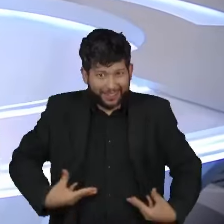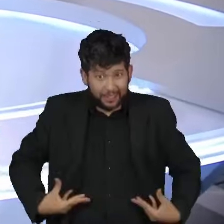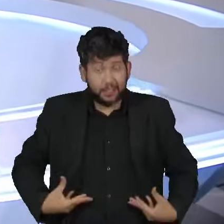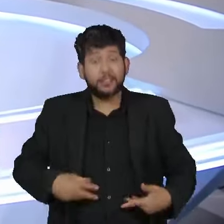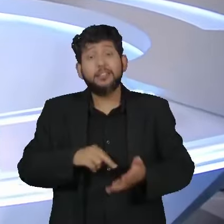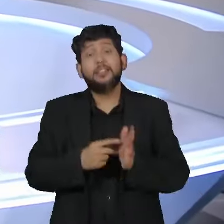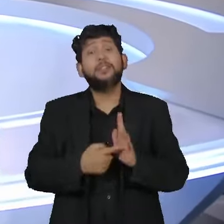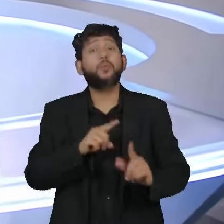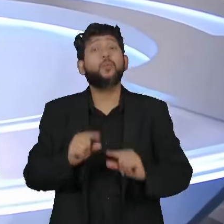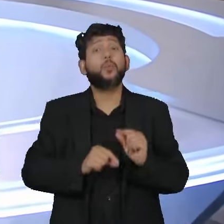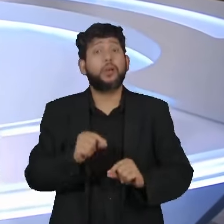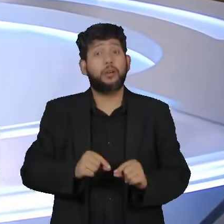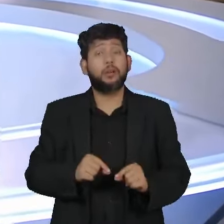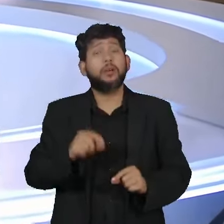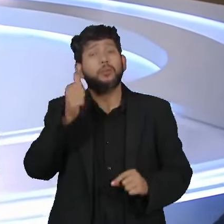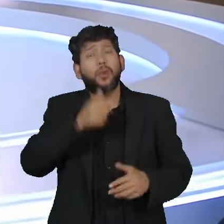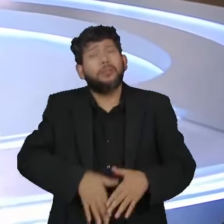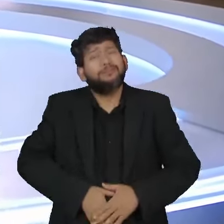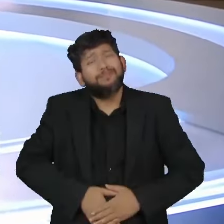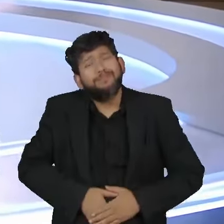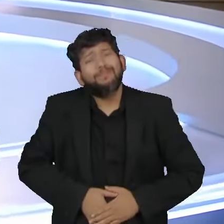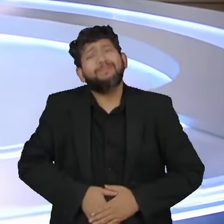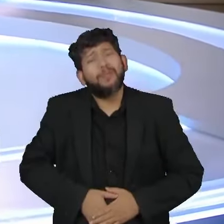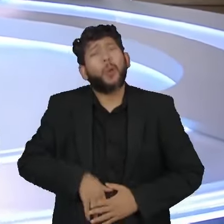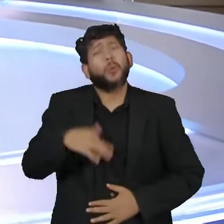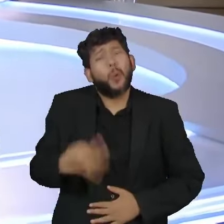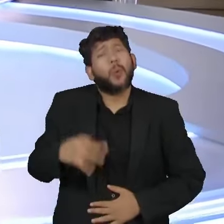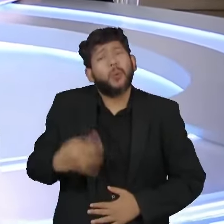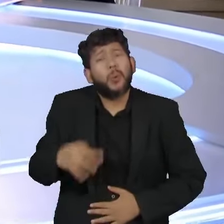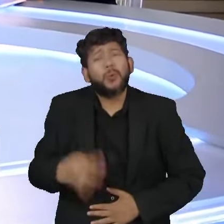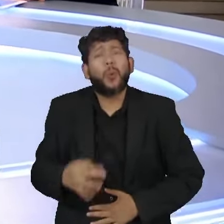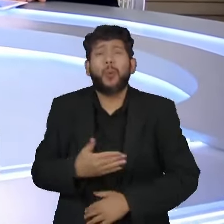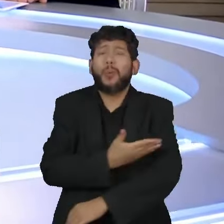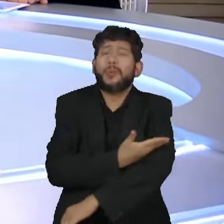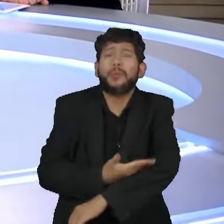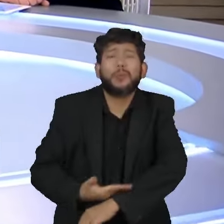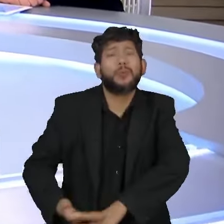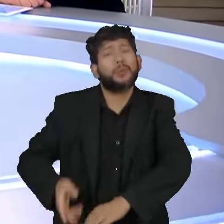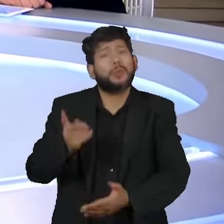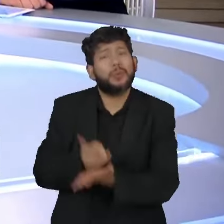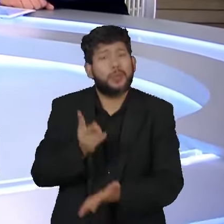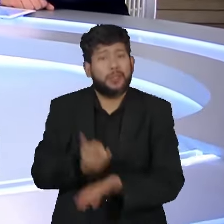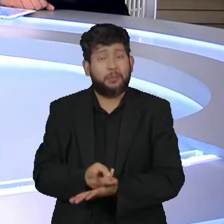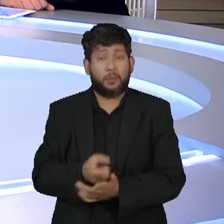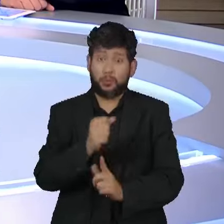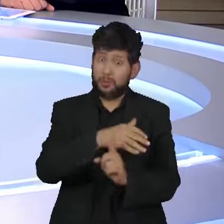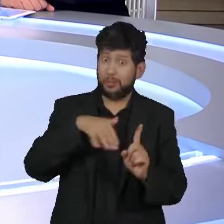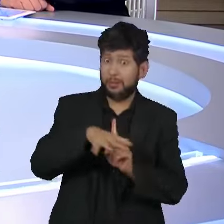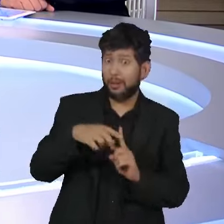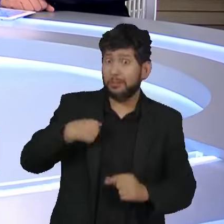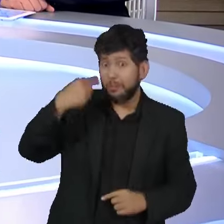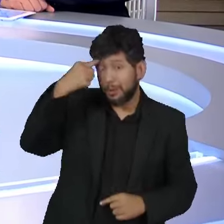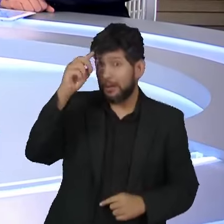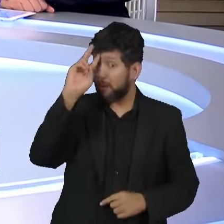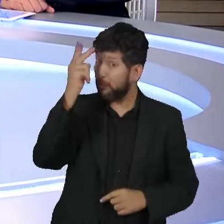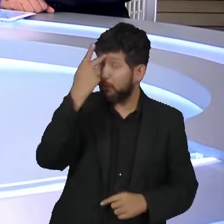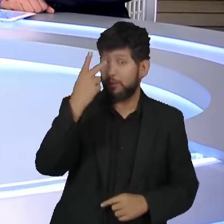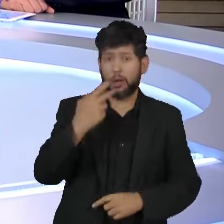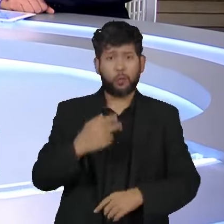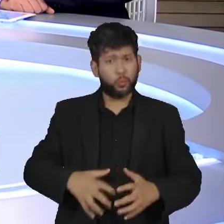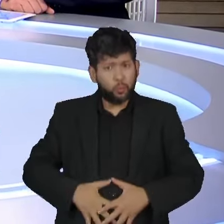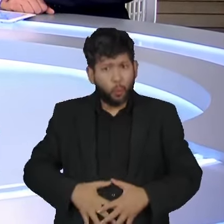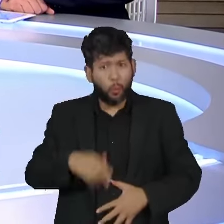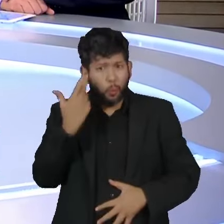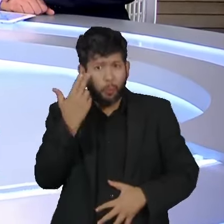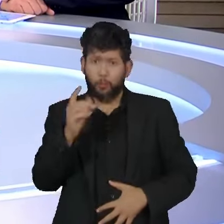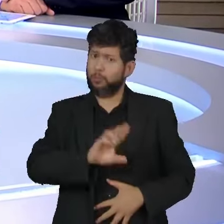à naturalização da dor pélvica enfrentada pelas mulheres, um pensamento frequente na sociedade que precisa de transformação. Sobre este